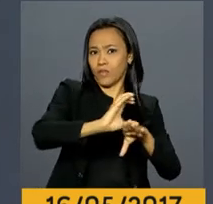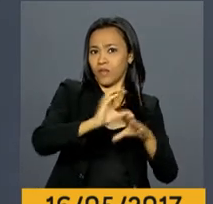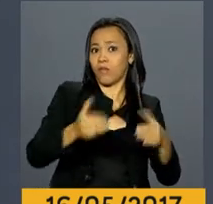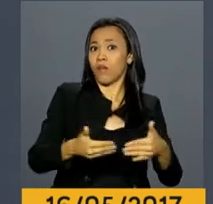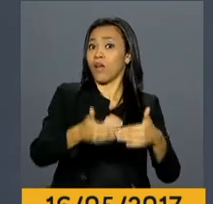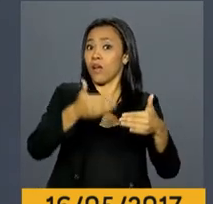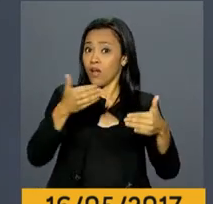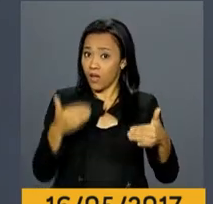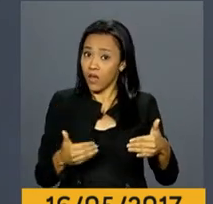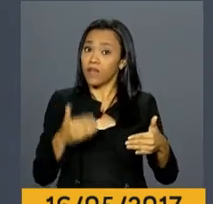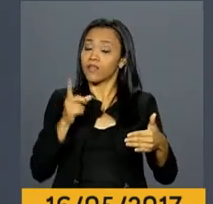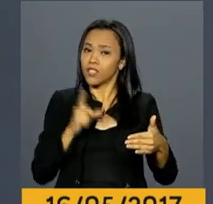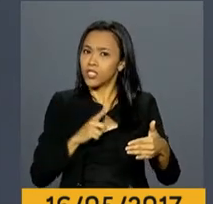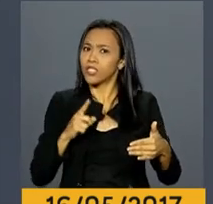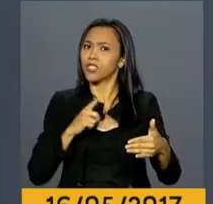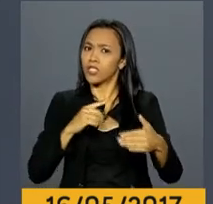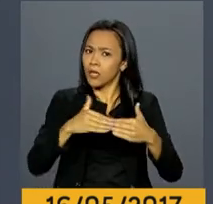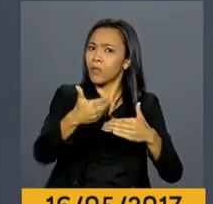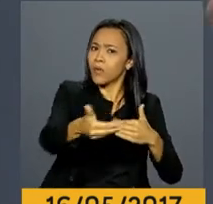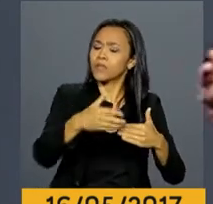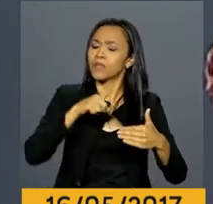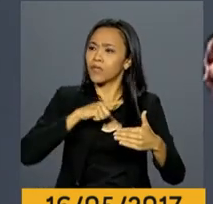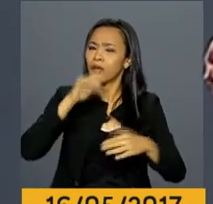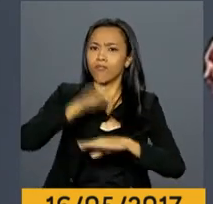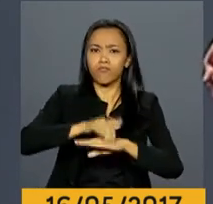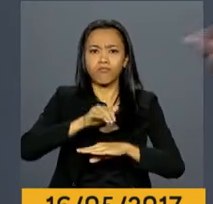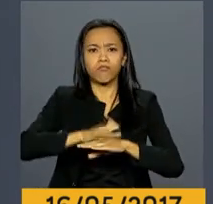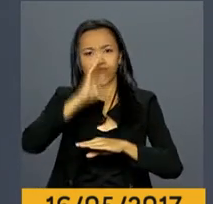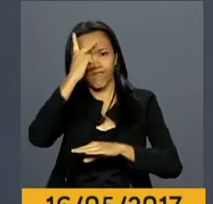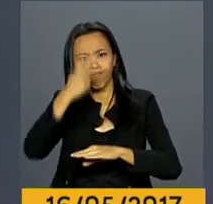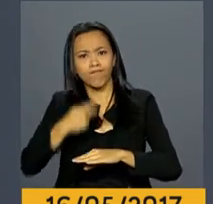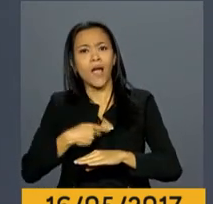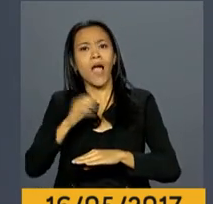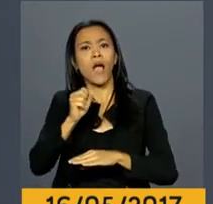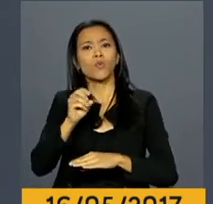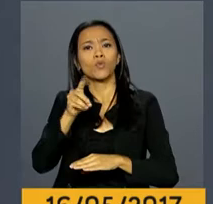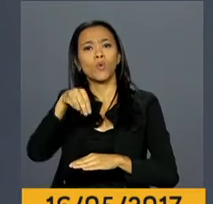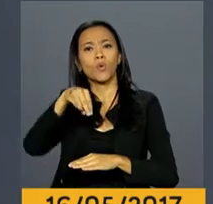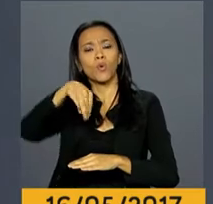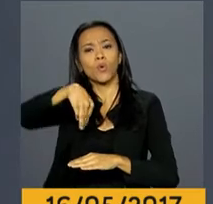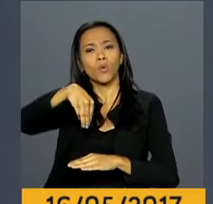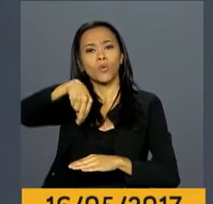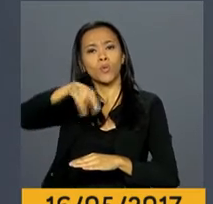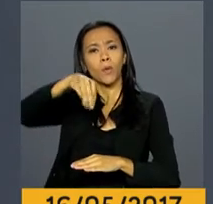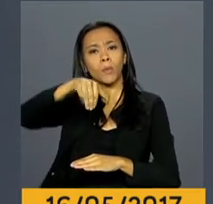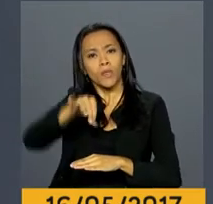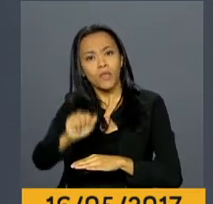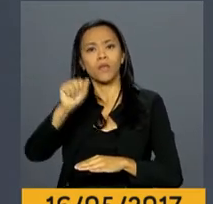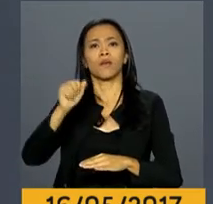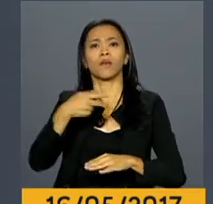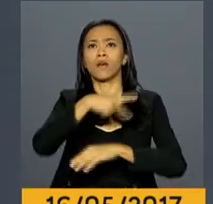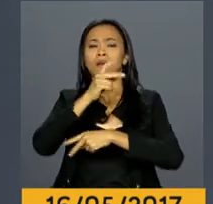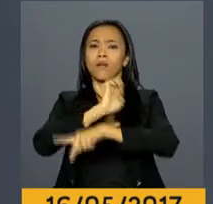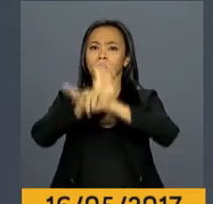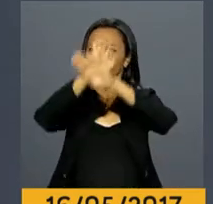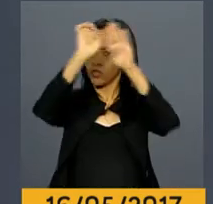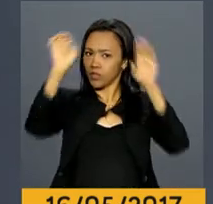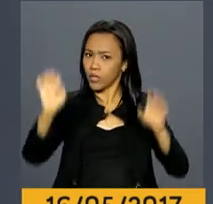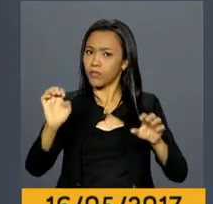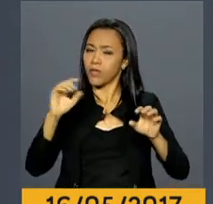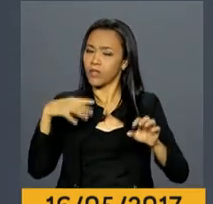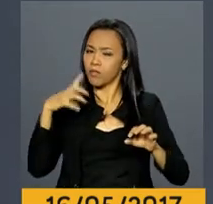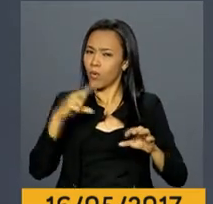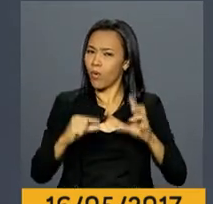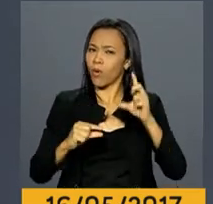mais evidente, mais crescente, mais ressaltada dos municípios brasileiros. Mas, pouco a pouco, a vocação